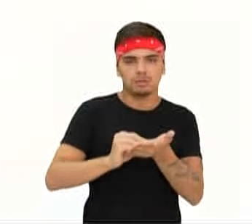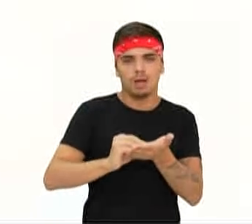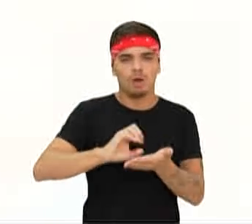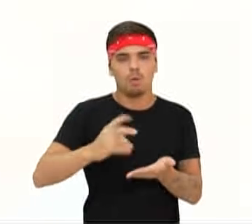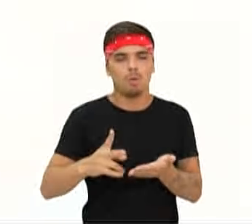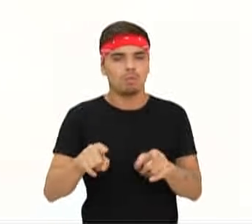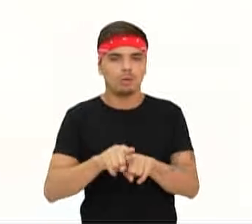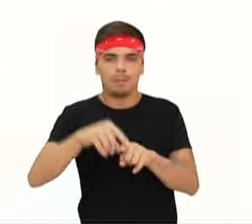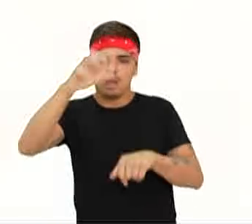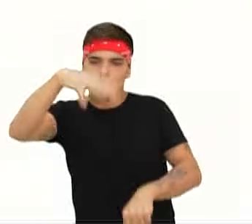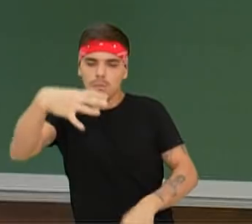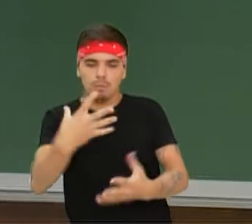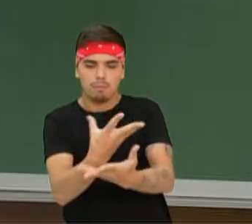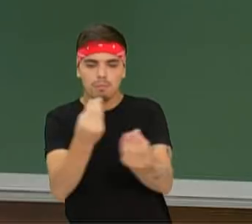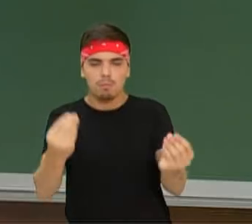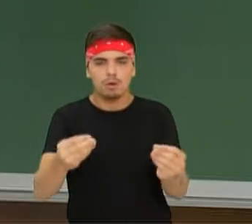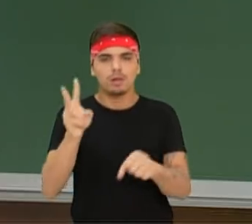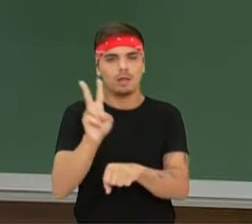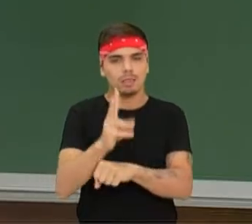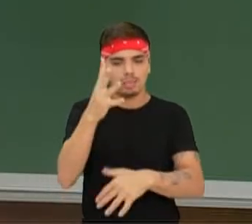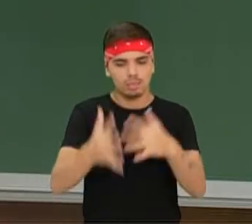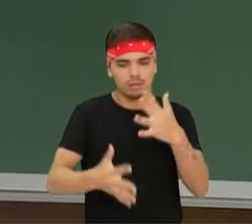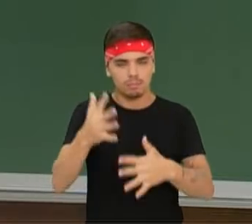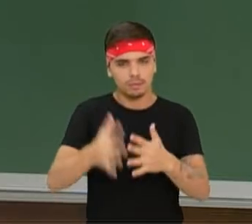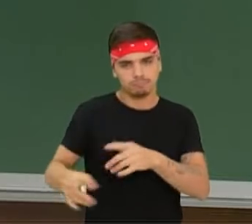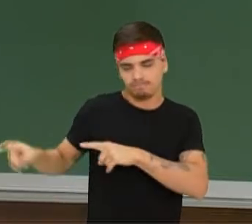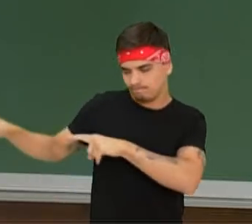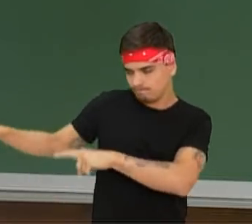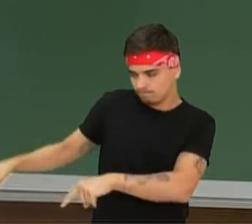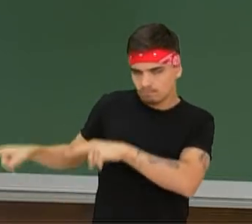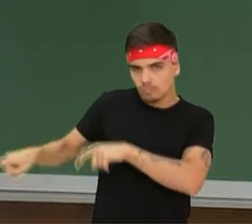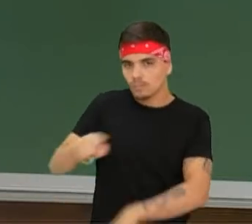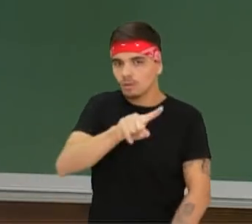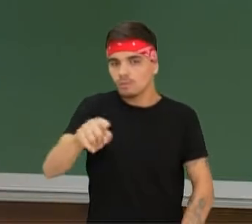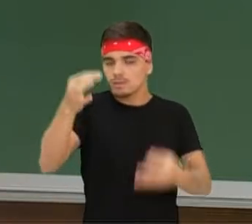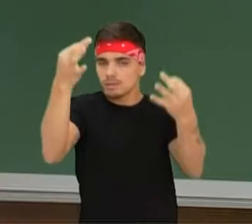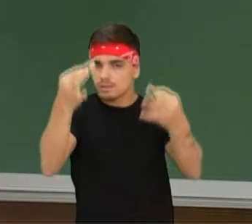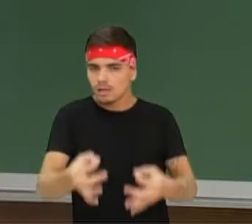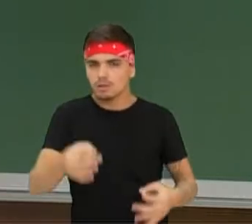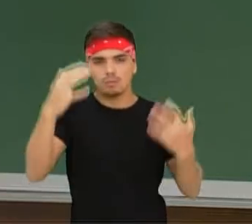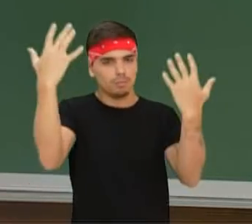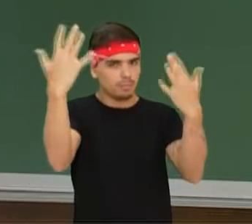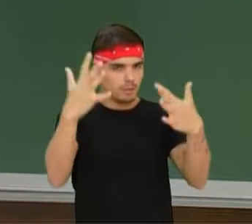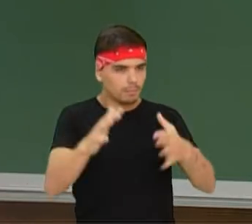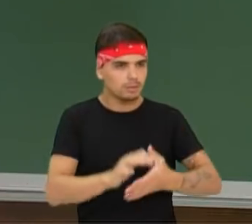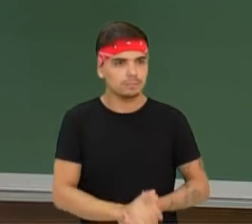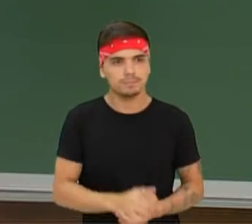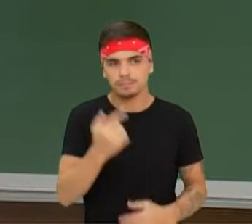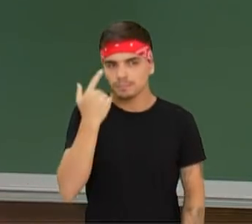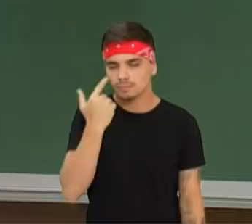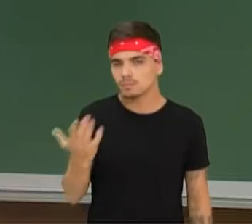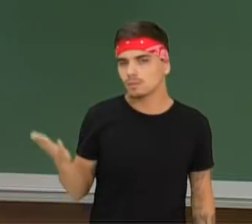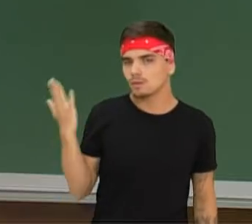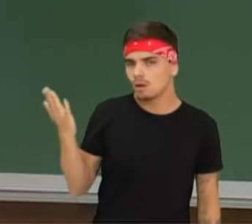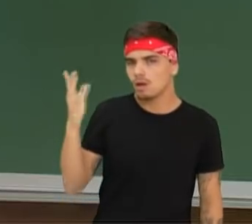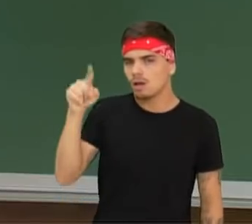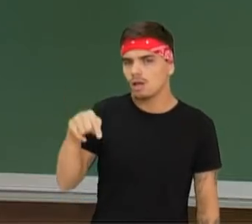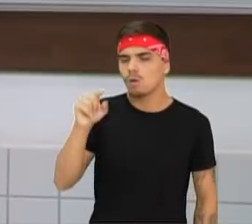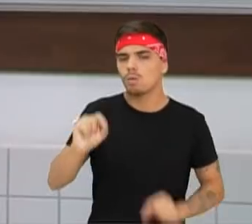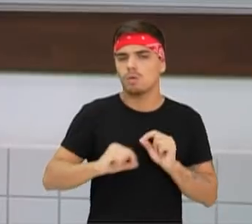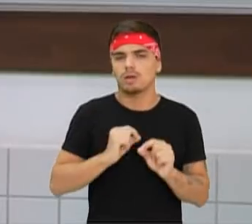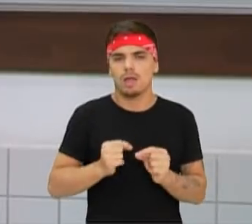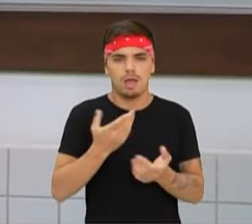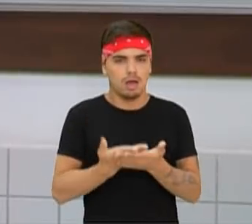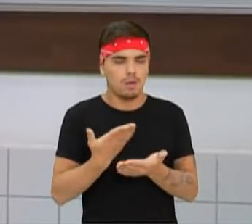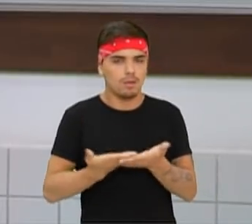pode inviabilizar a agricultura. Para você, estudante que acertou, parabéns! E essa foi a nossa